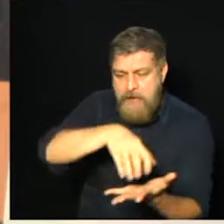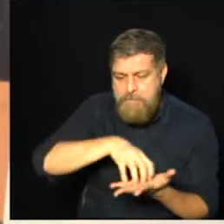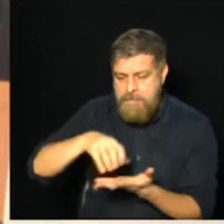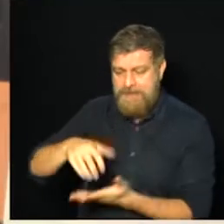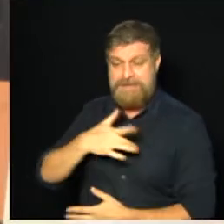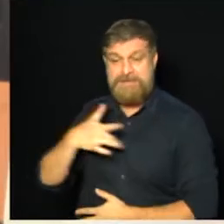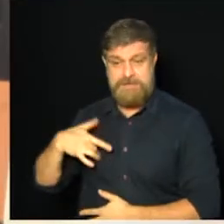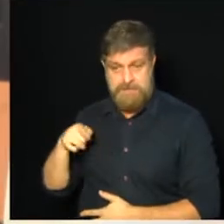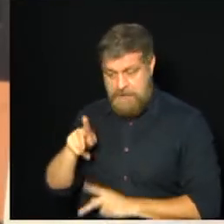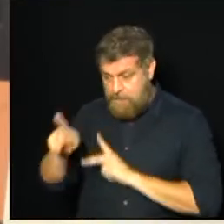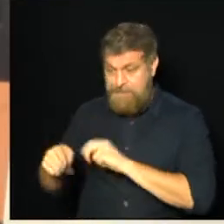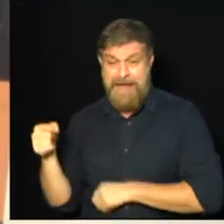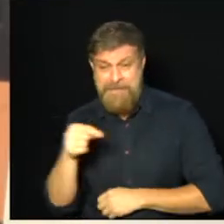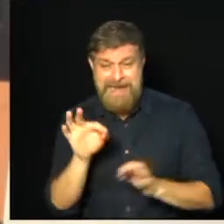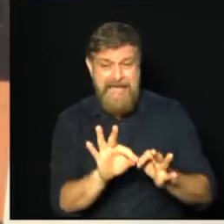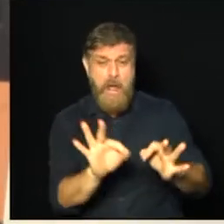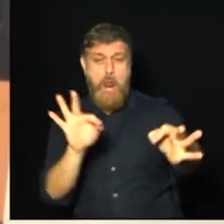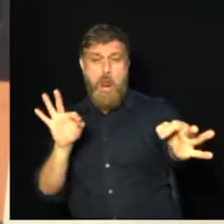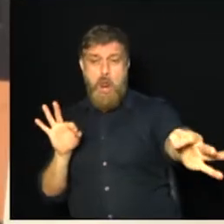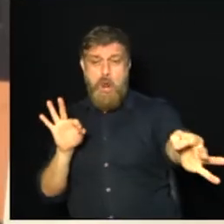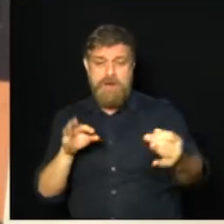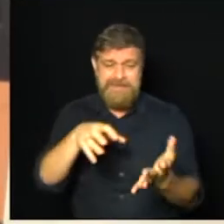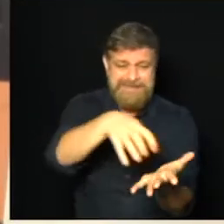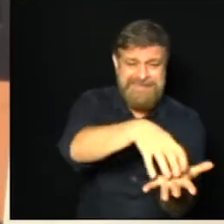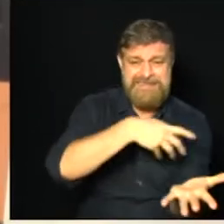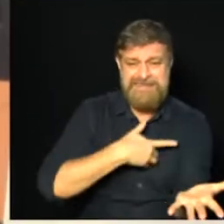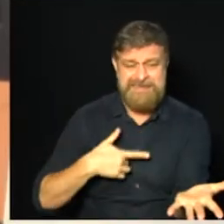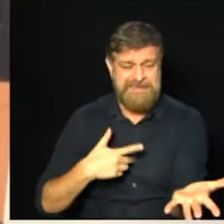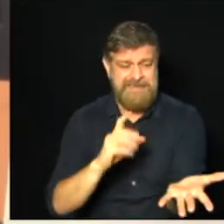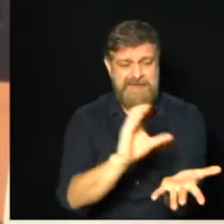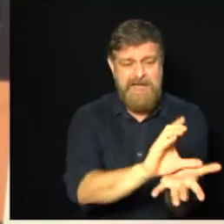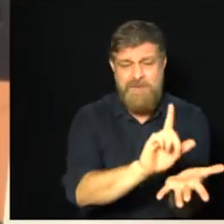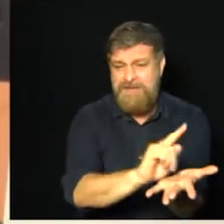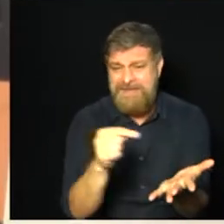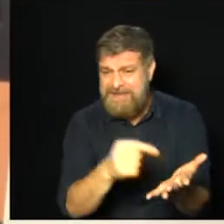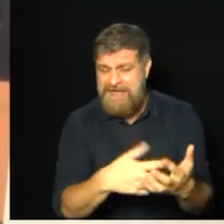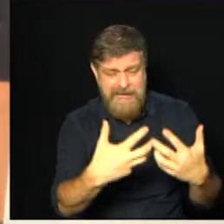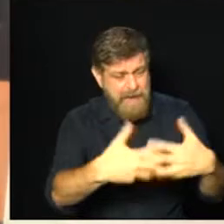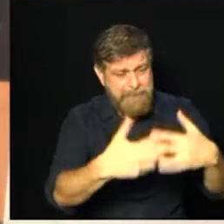aquela população, mas lá não. Lá tem o Campo Grande. Então, é um equipamento